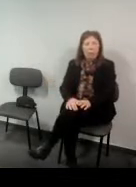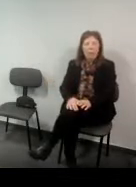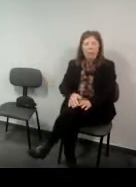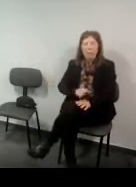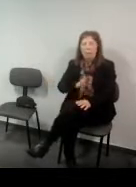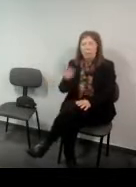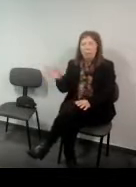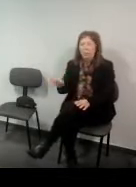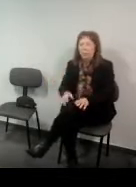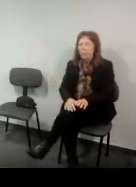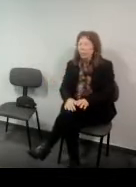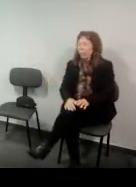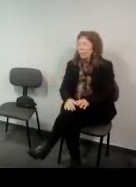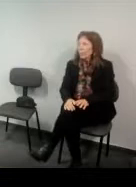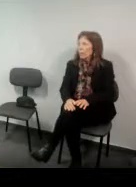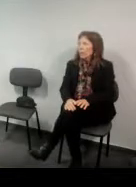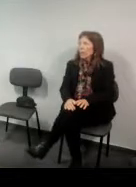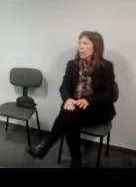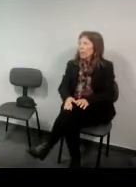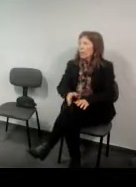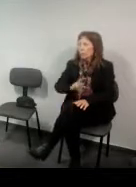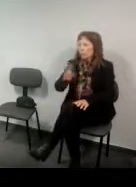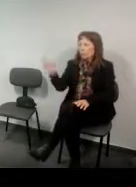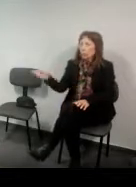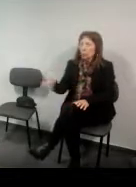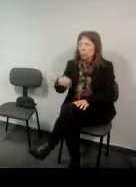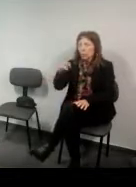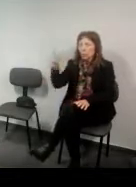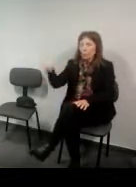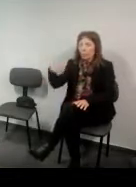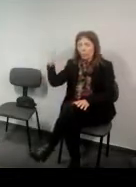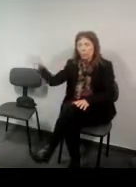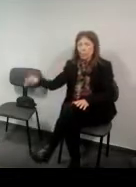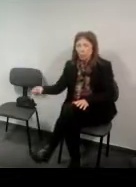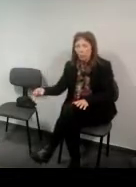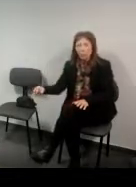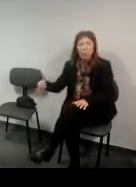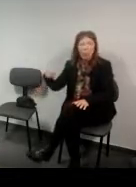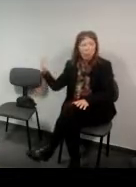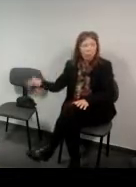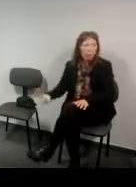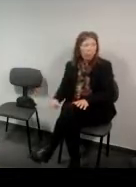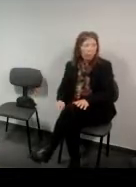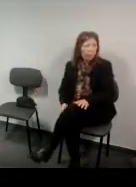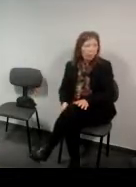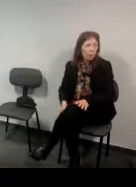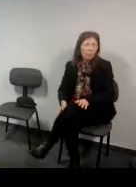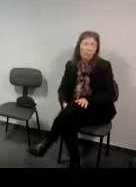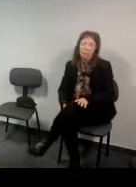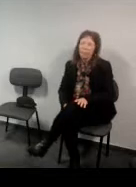o que vai daí circular no sangue e vai ser filtrado novamente pelo rim